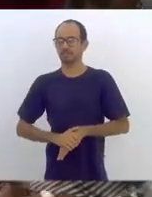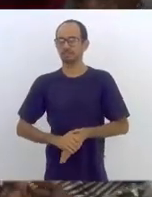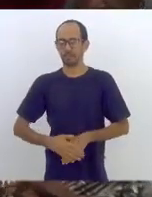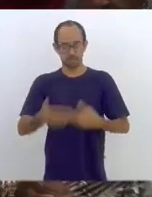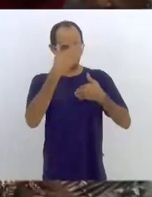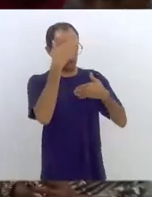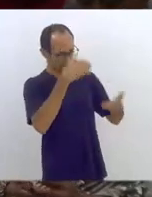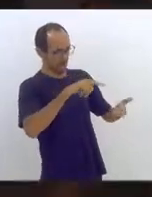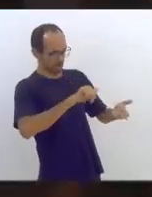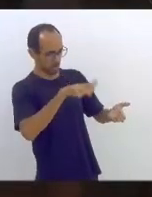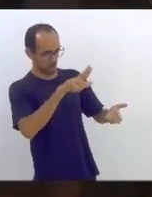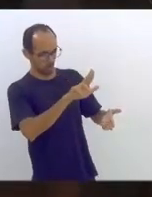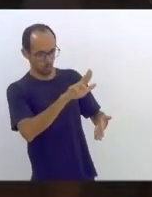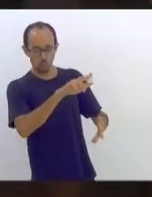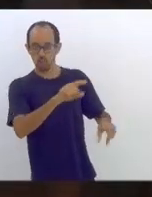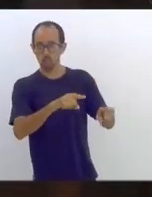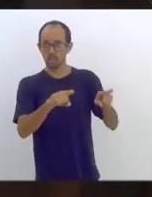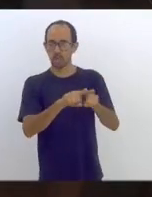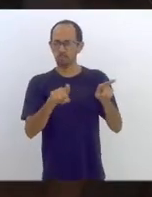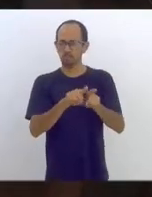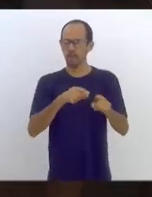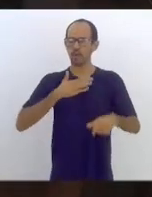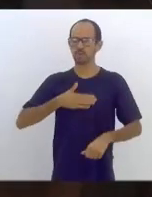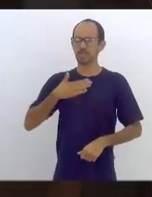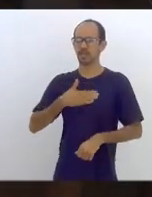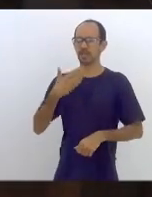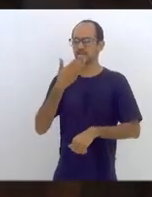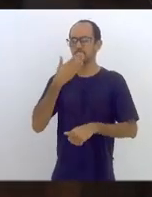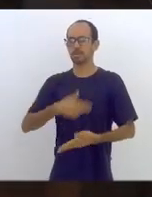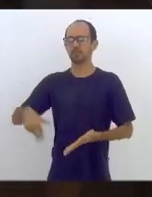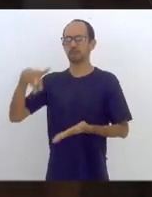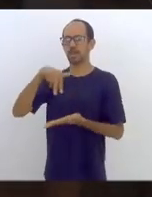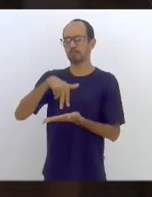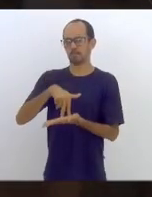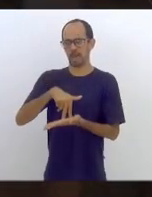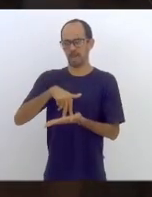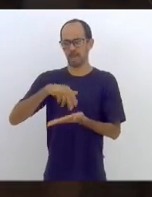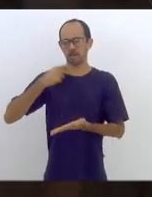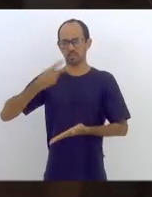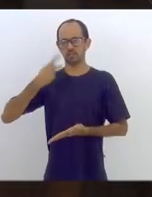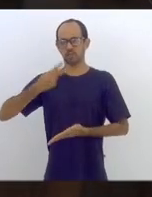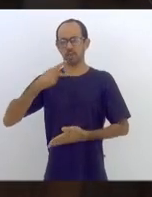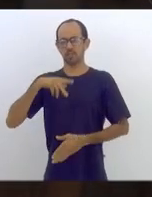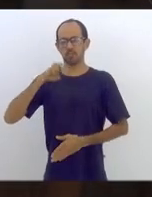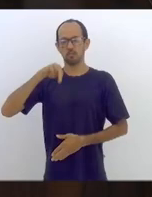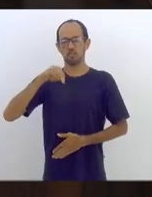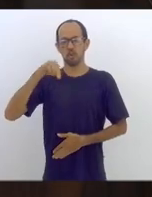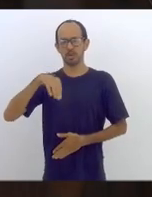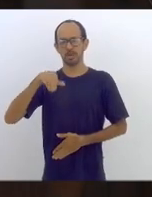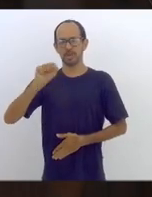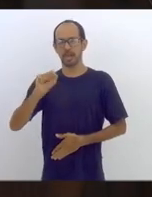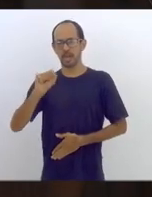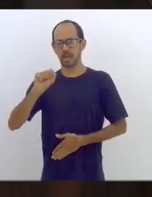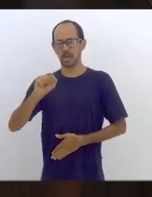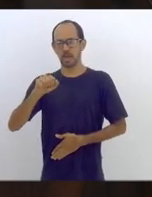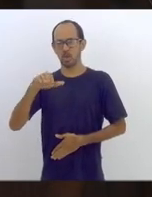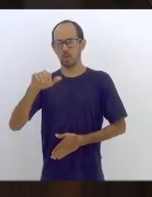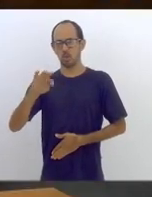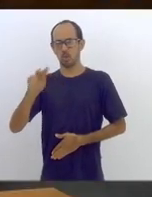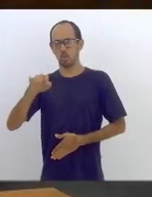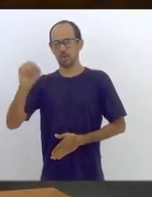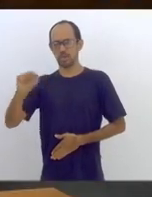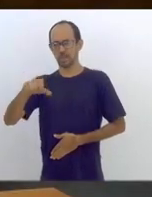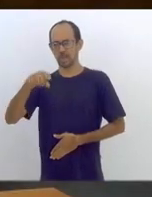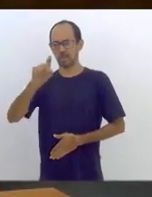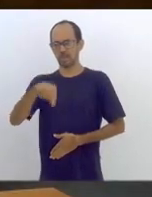Obrigada, Lu. Quero fazer menção, gostaria de pedir para ficar de pé da nossa vereadora Mônica Cunha, forjada na luta dos